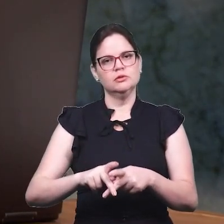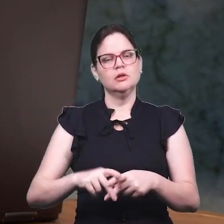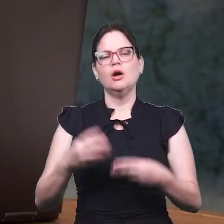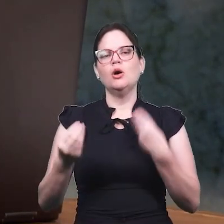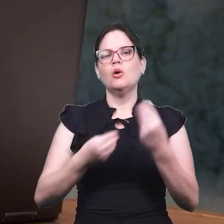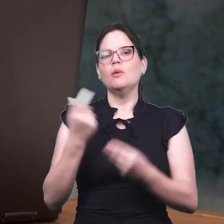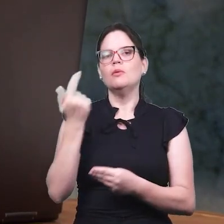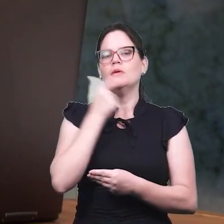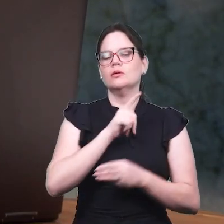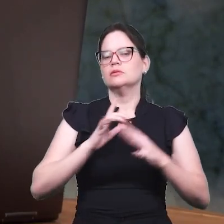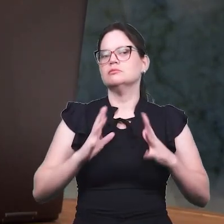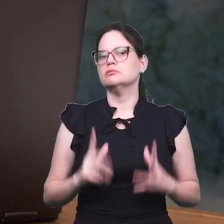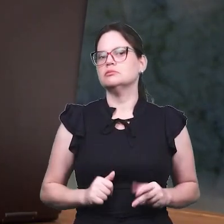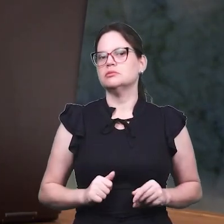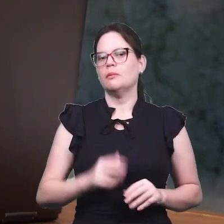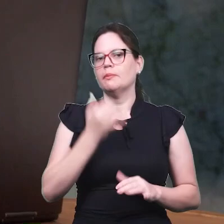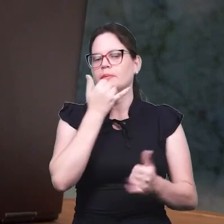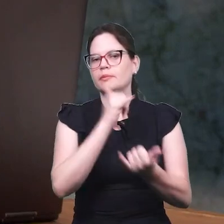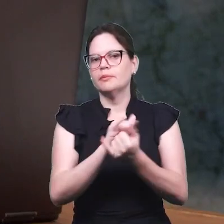unicamente pela fé.